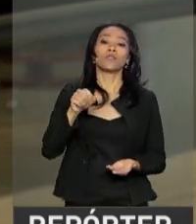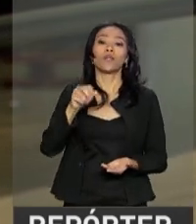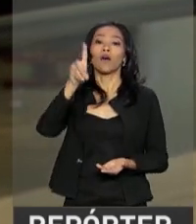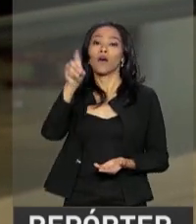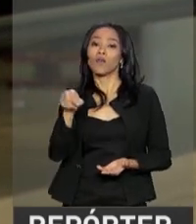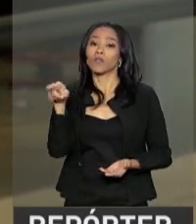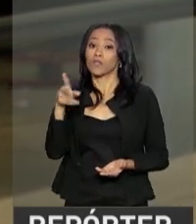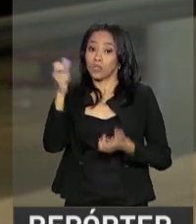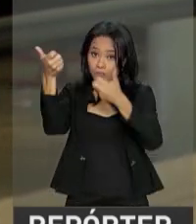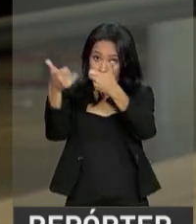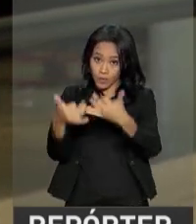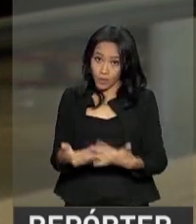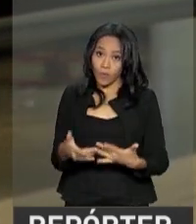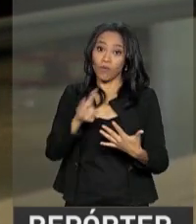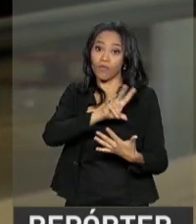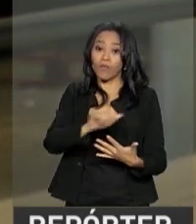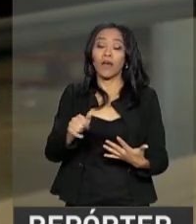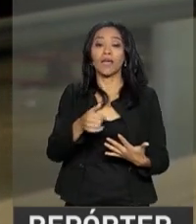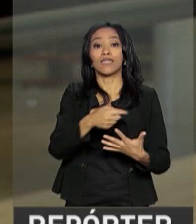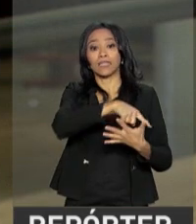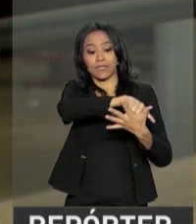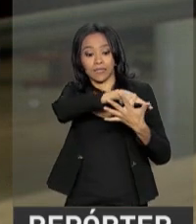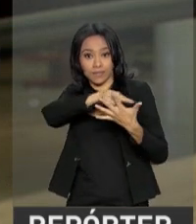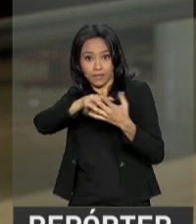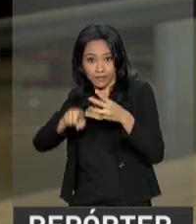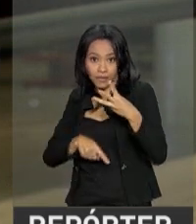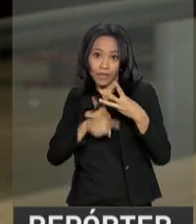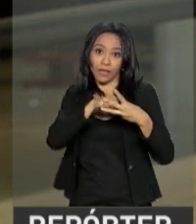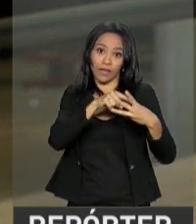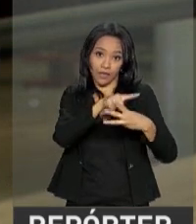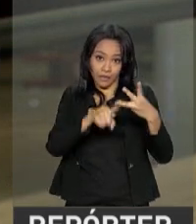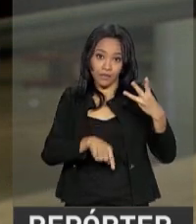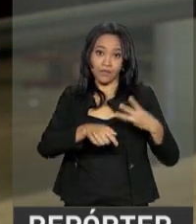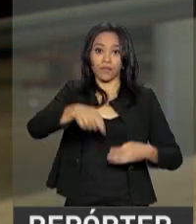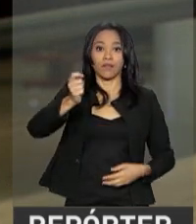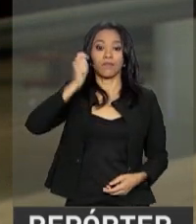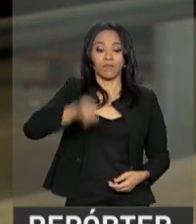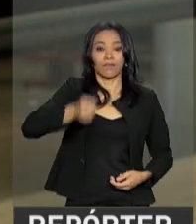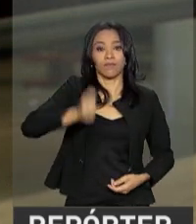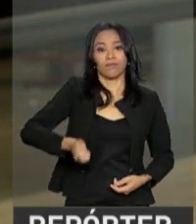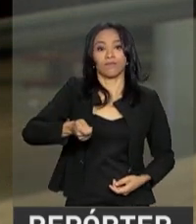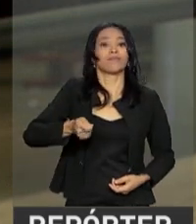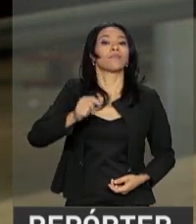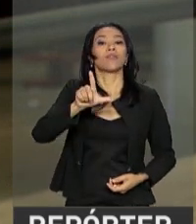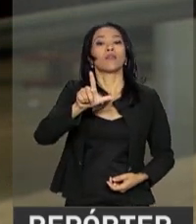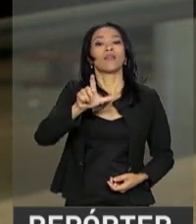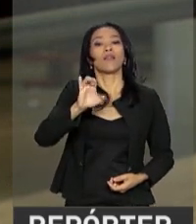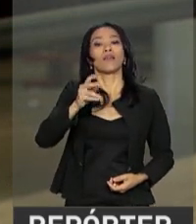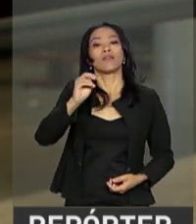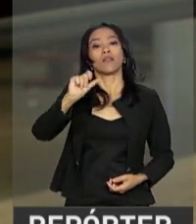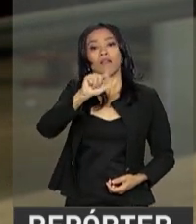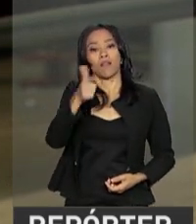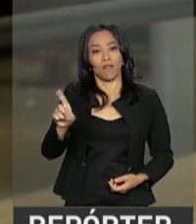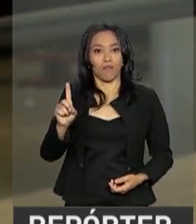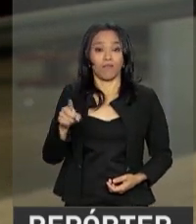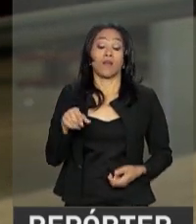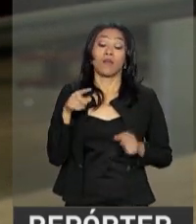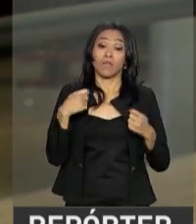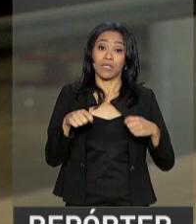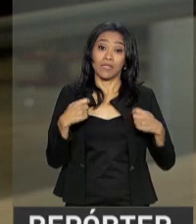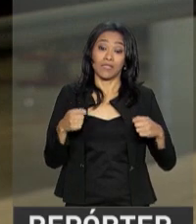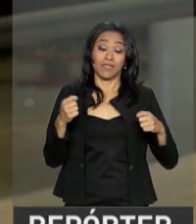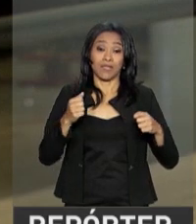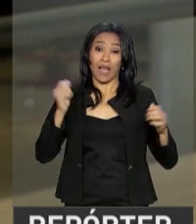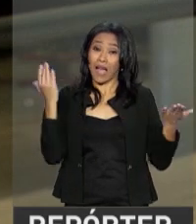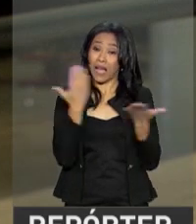dar andamento a três leilões de ferrovias planejadas para este ano disse que o brasil precisa acabar com a dependência